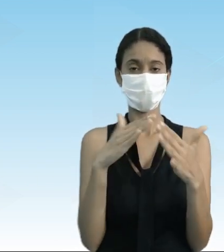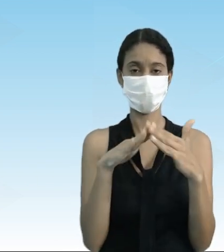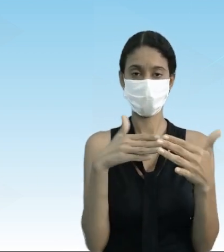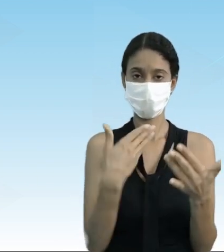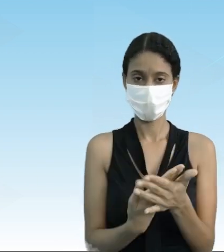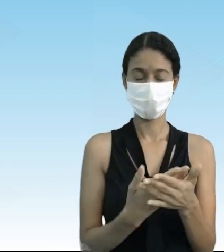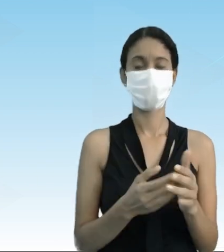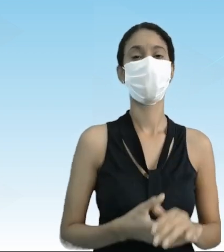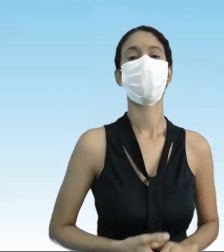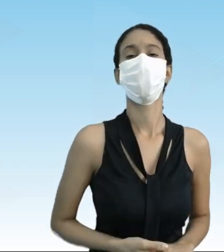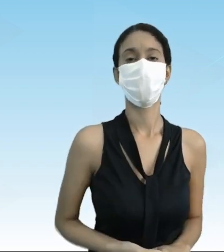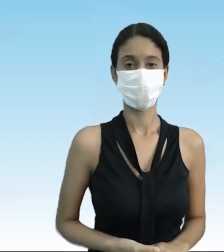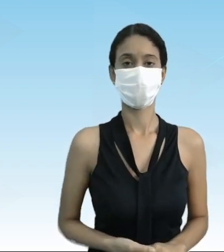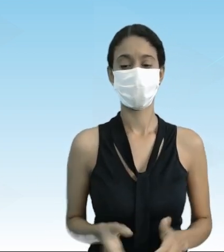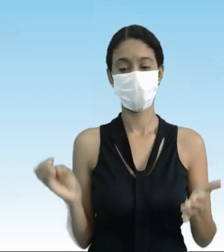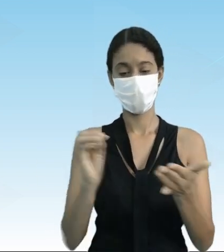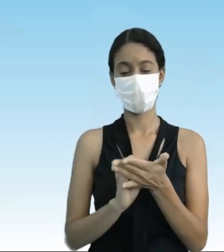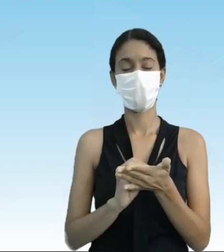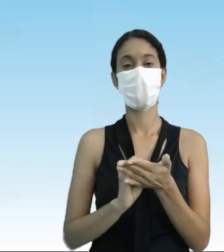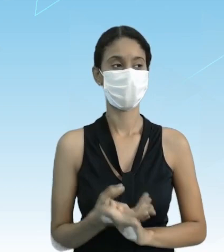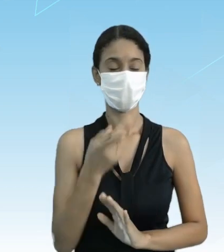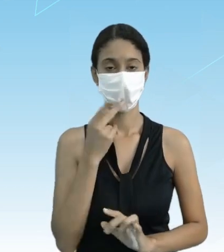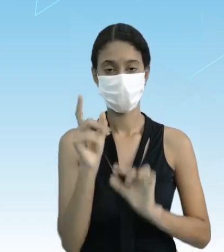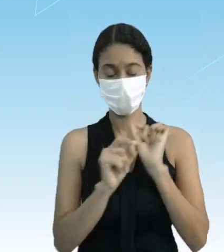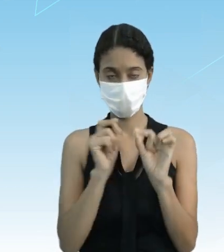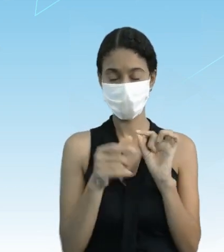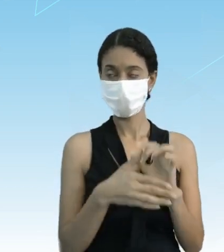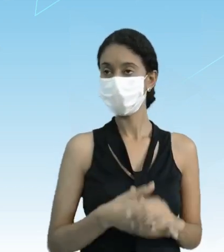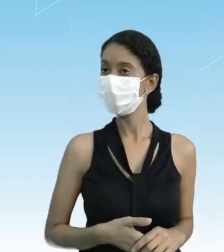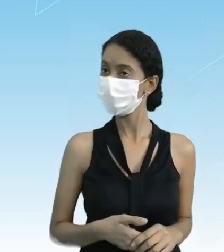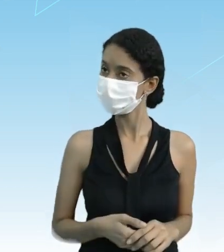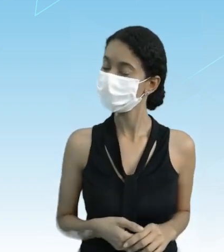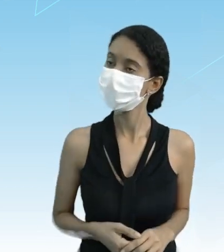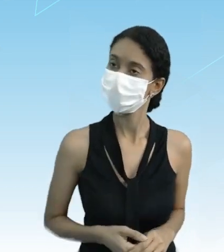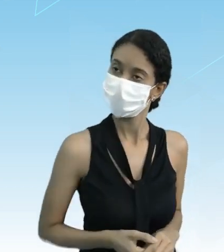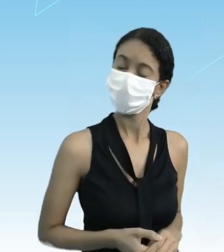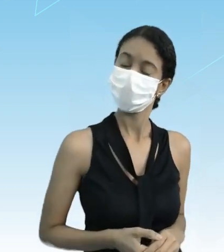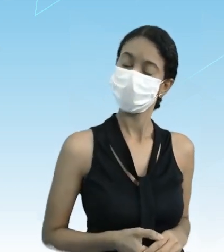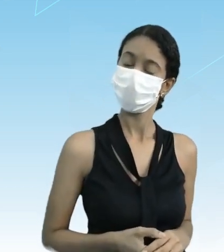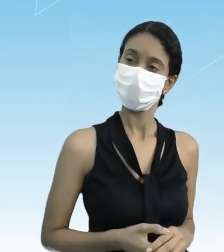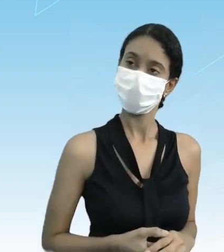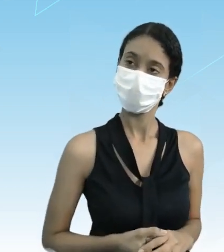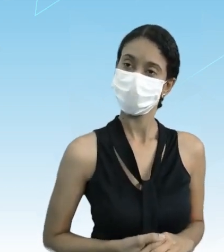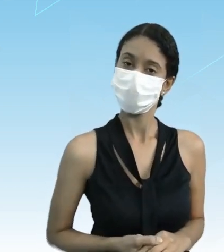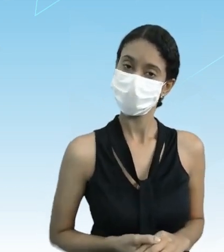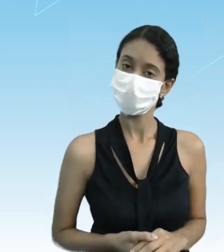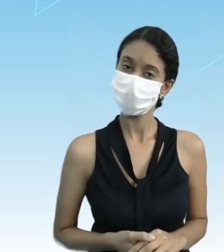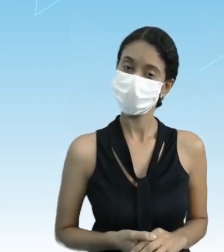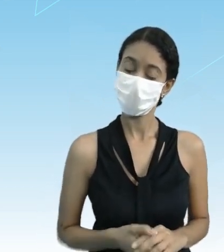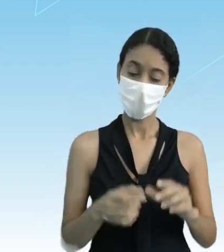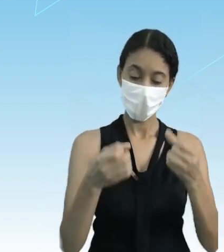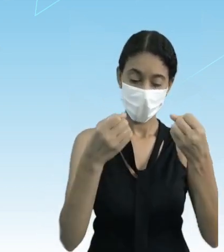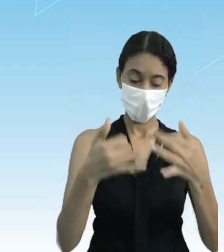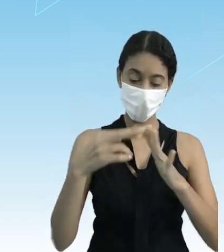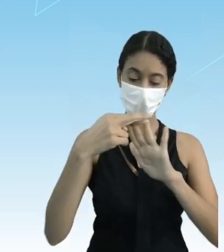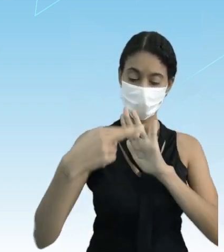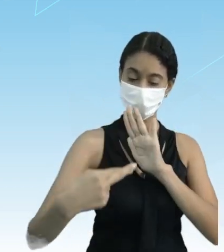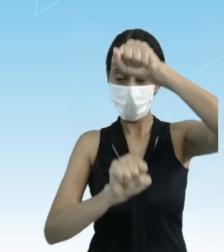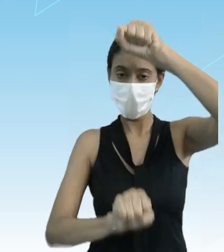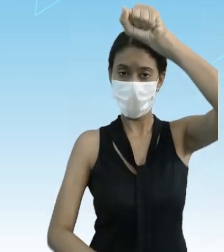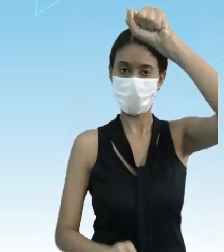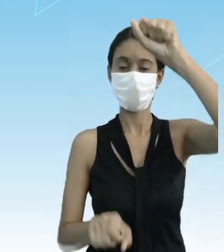que ter coesão e coerência. A coesão é essa articulação gramatical. E a coerência, é claro